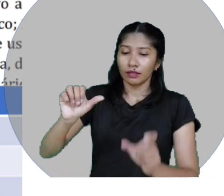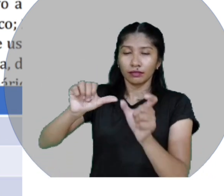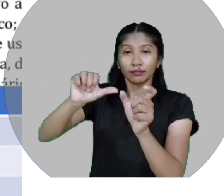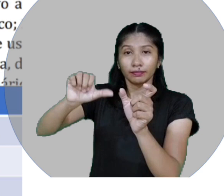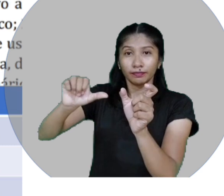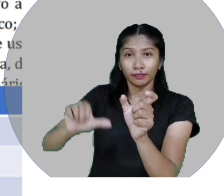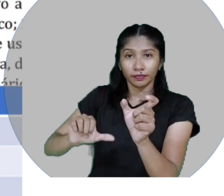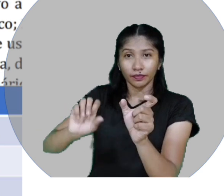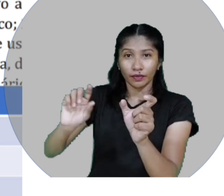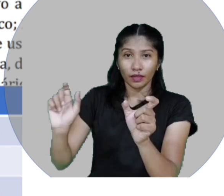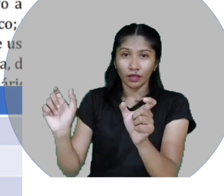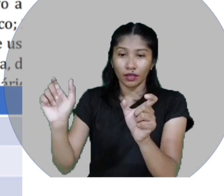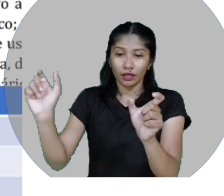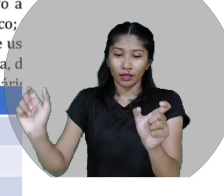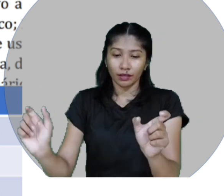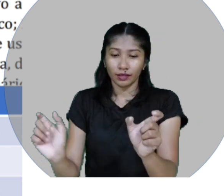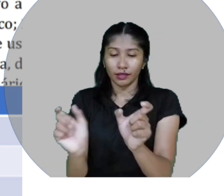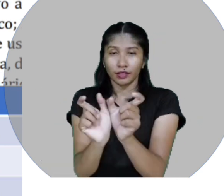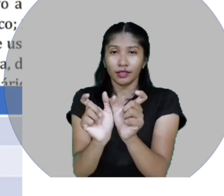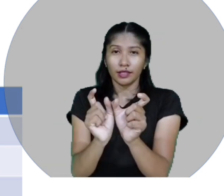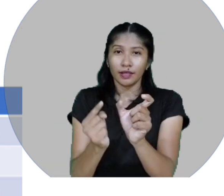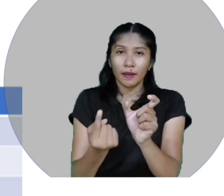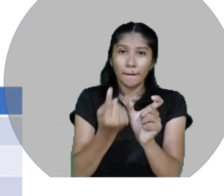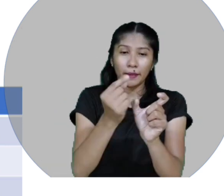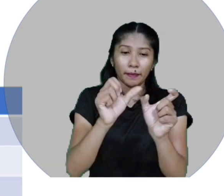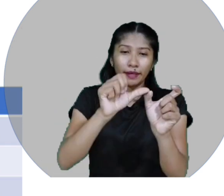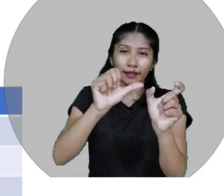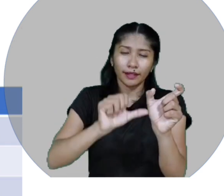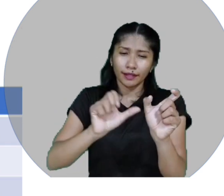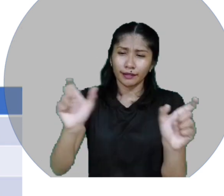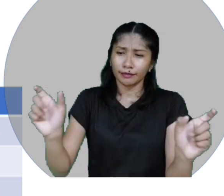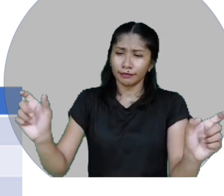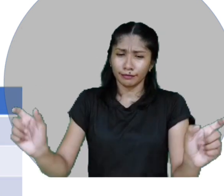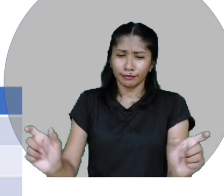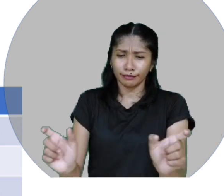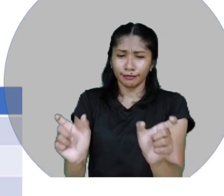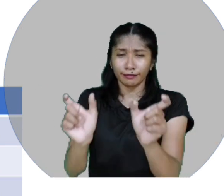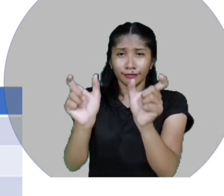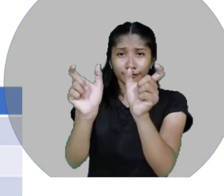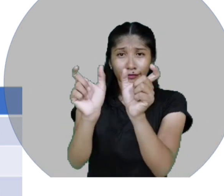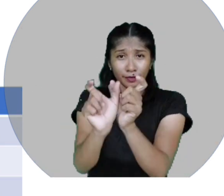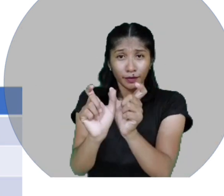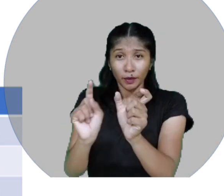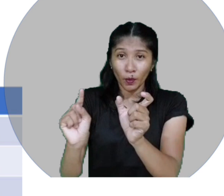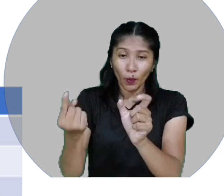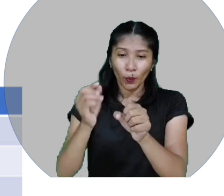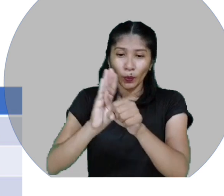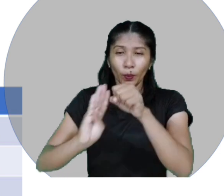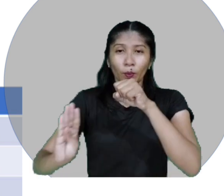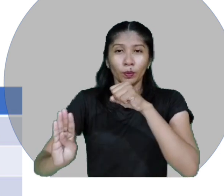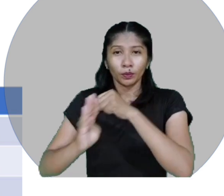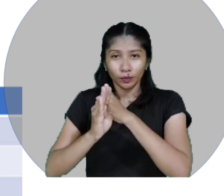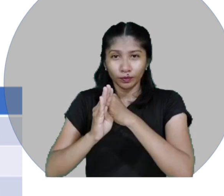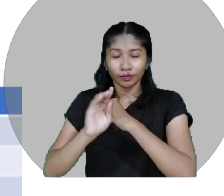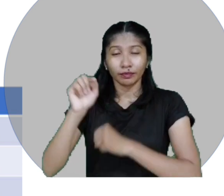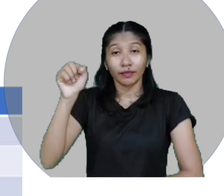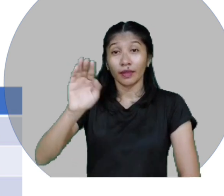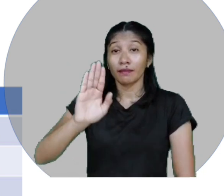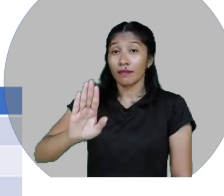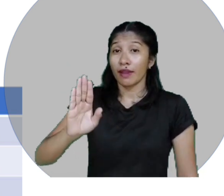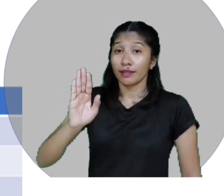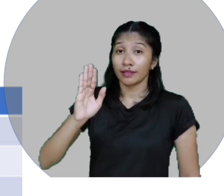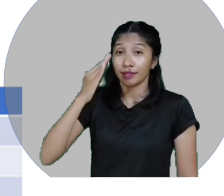uma palavra da primeira declinação para formar um único substantivo. Observe